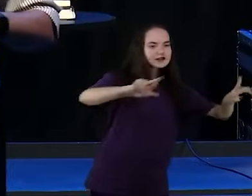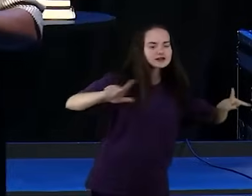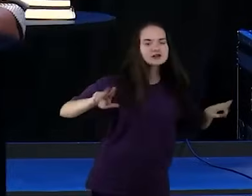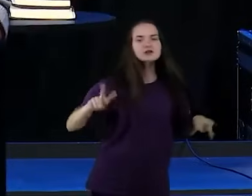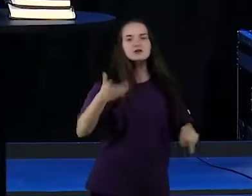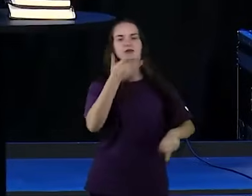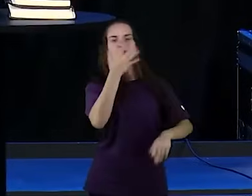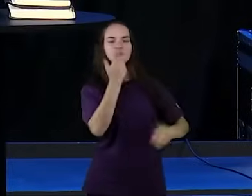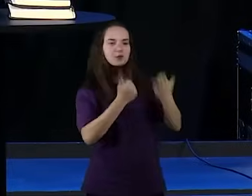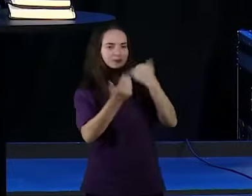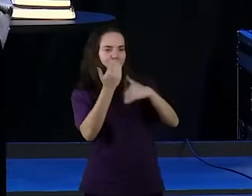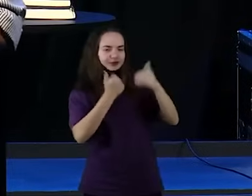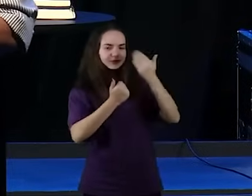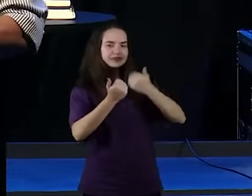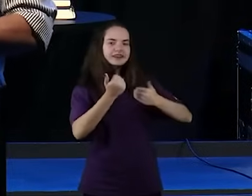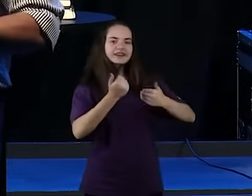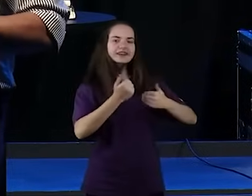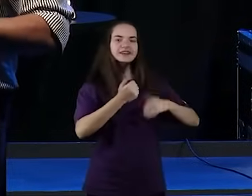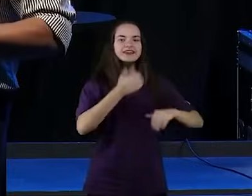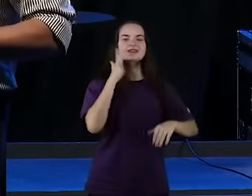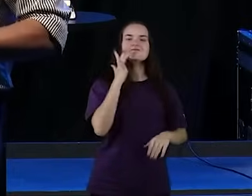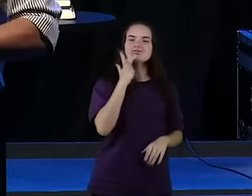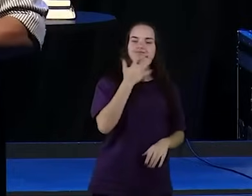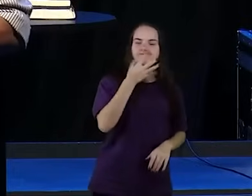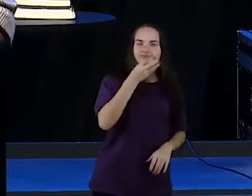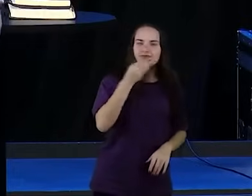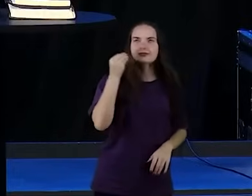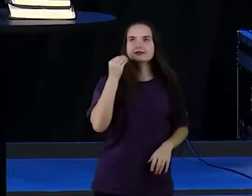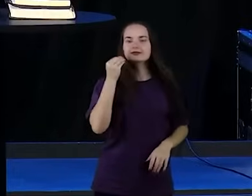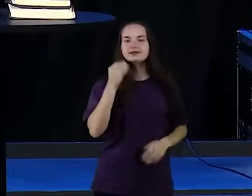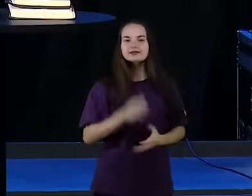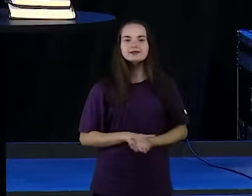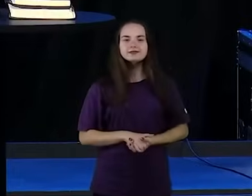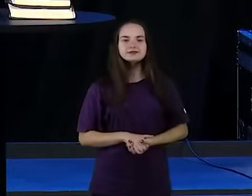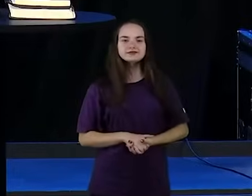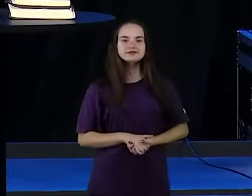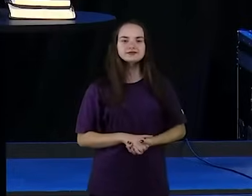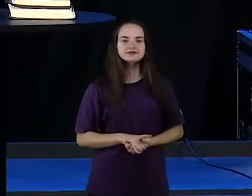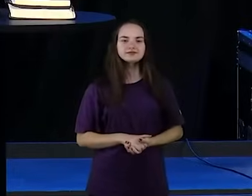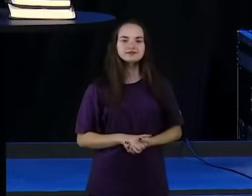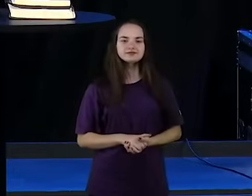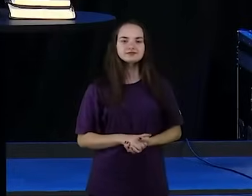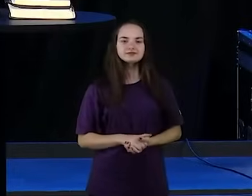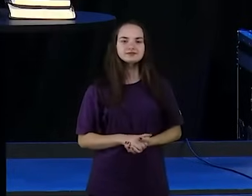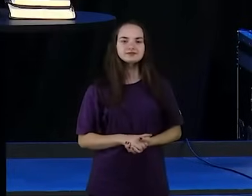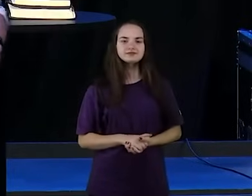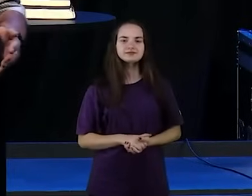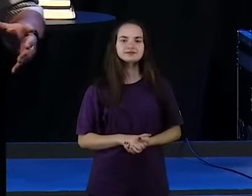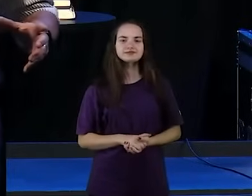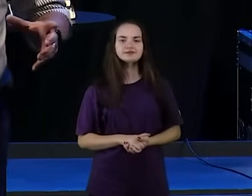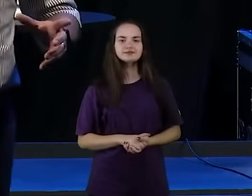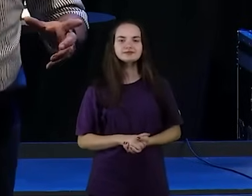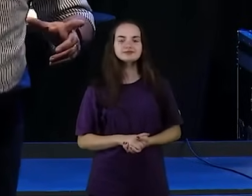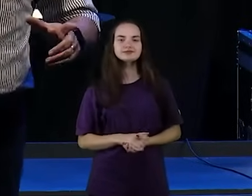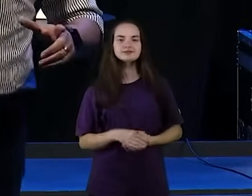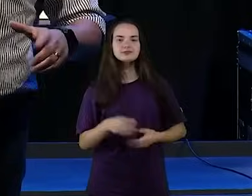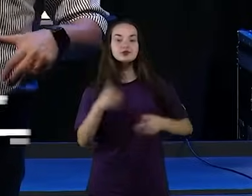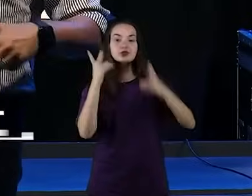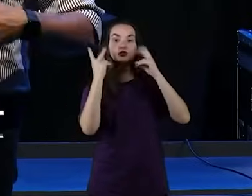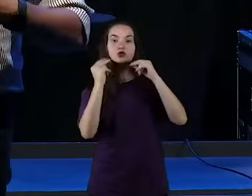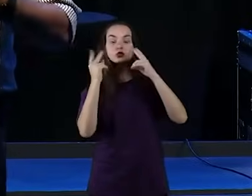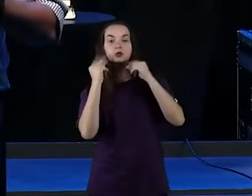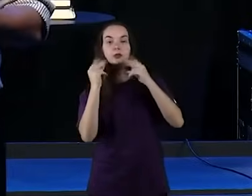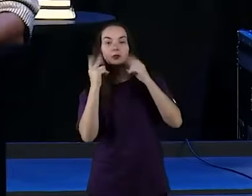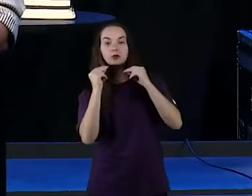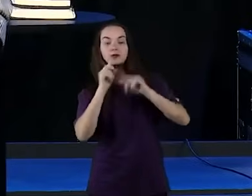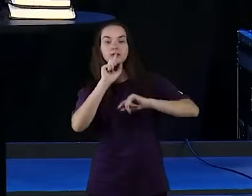e a pratos que nos remetem a uma Fartura você normalmente no ano